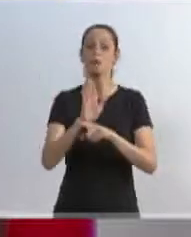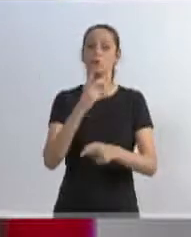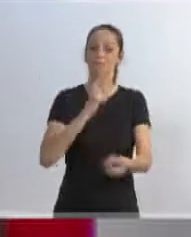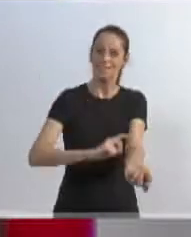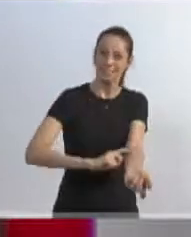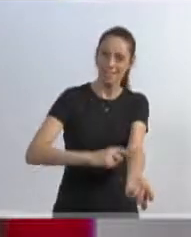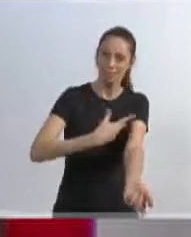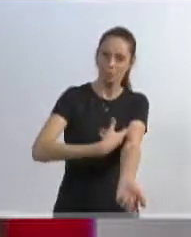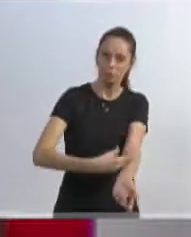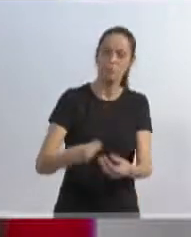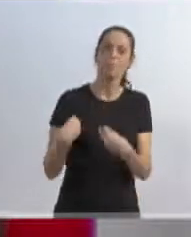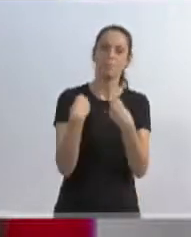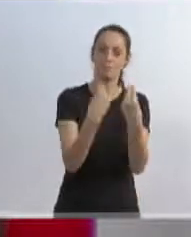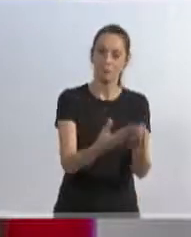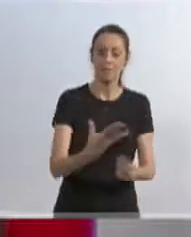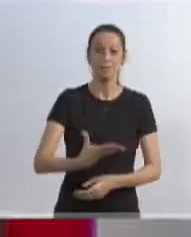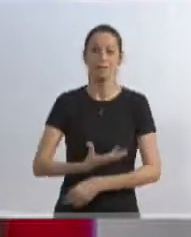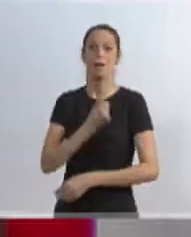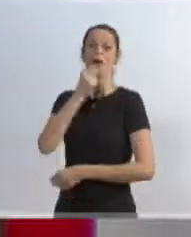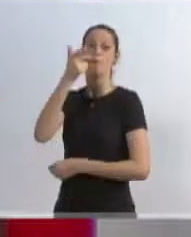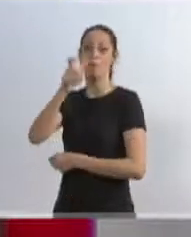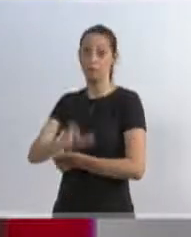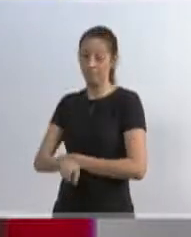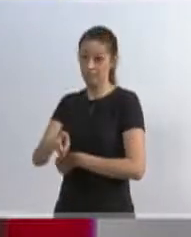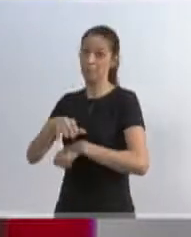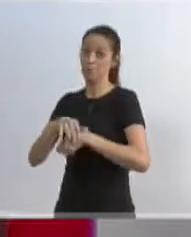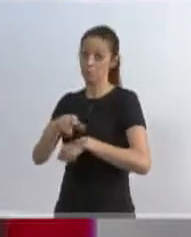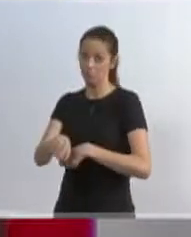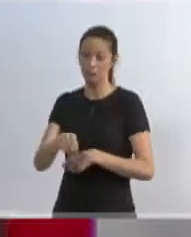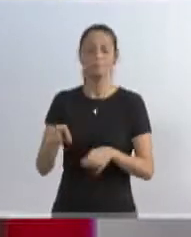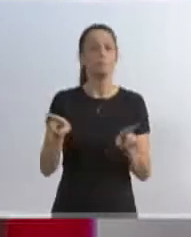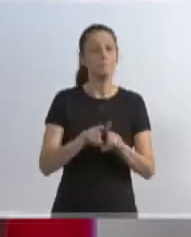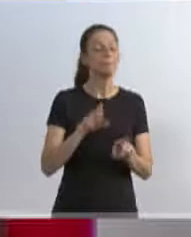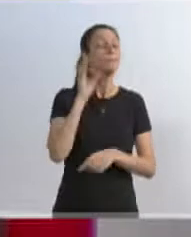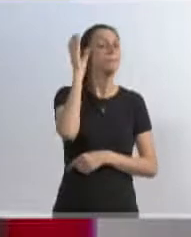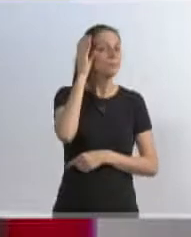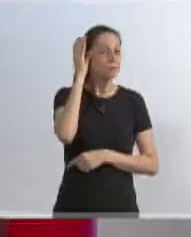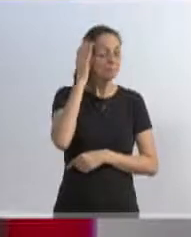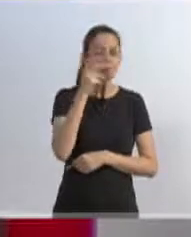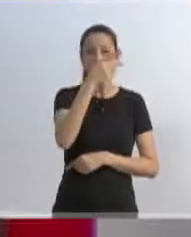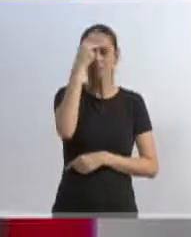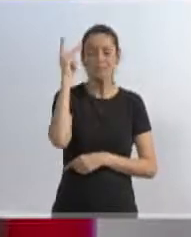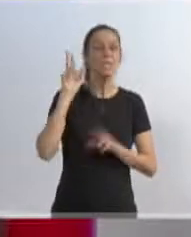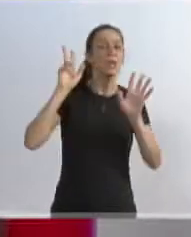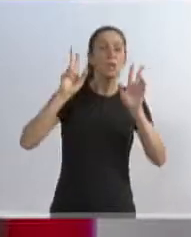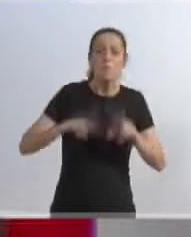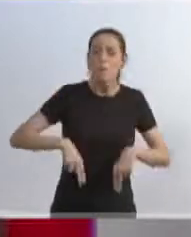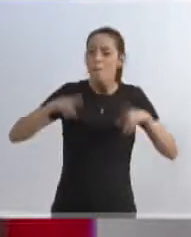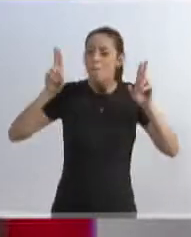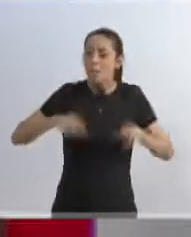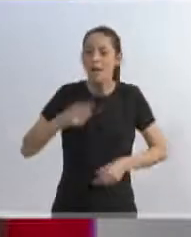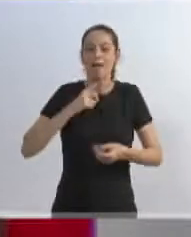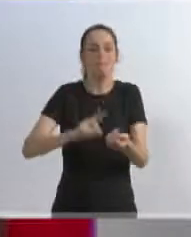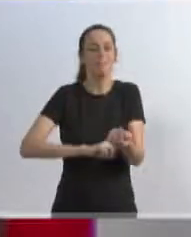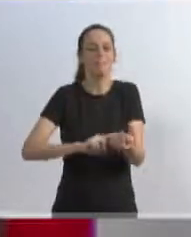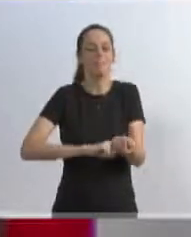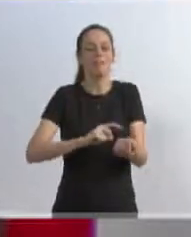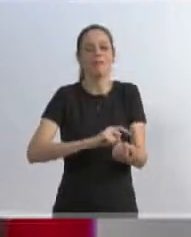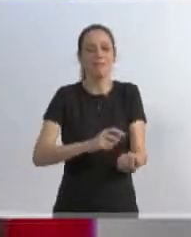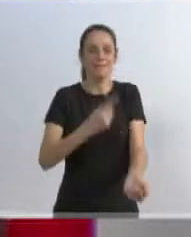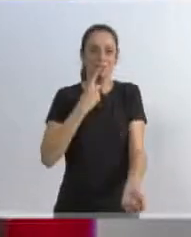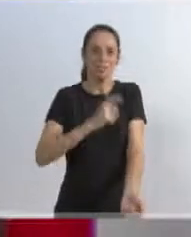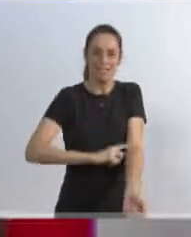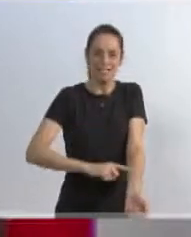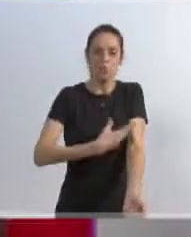vidas. Diariamente, e conscientização dos não doadores sobre a importância deste ato.